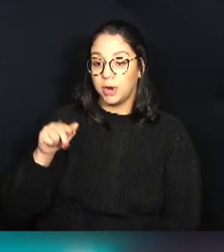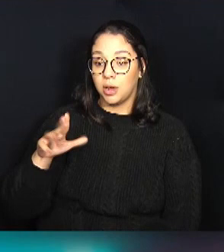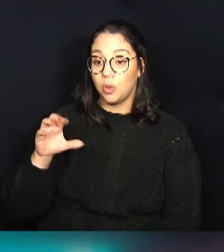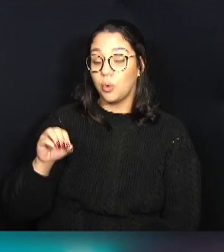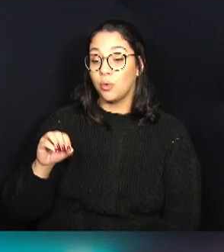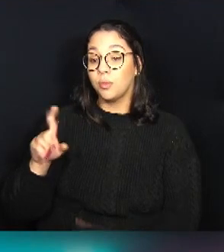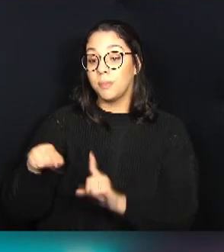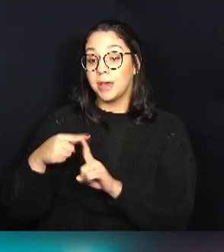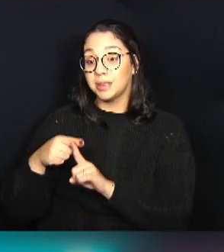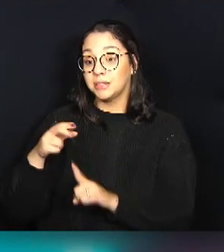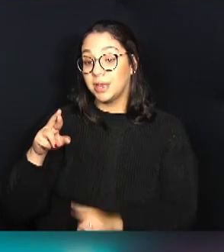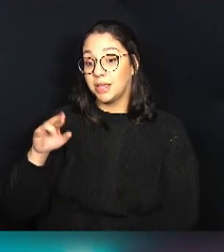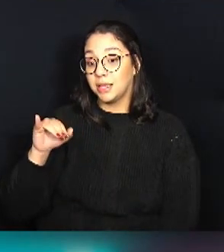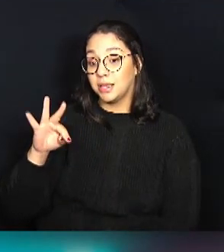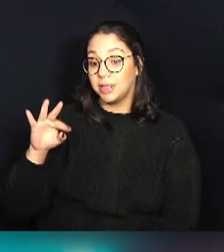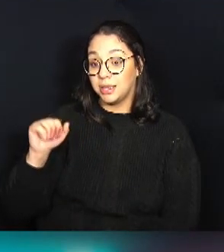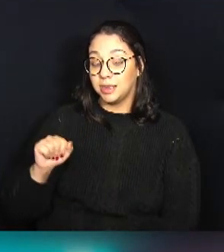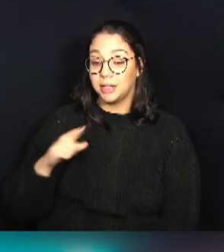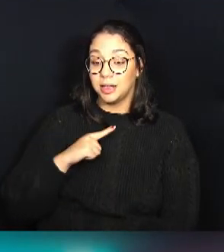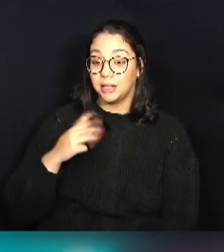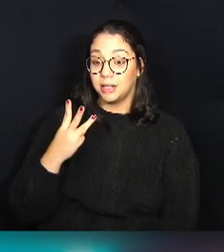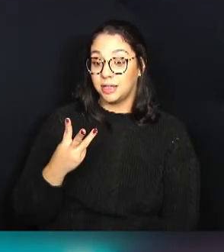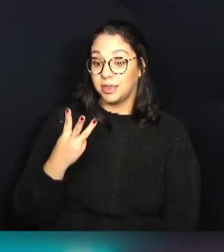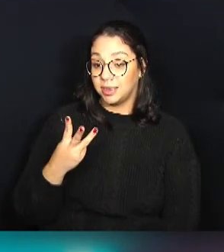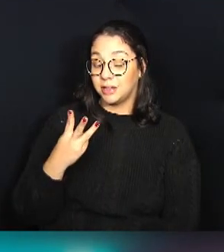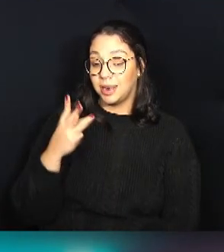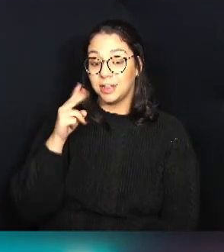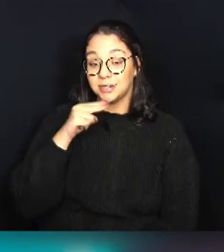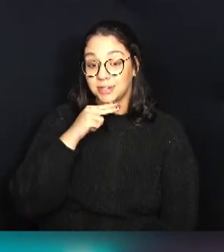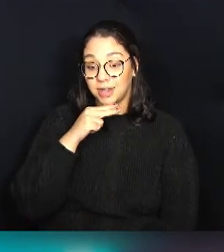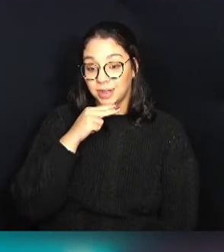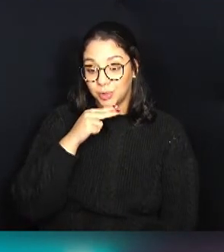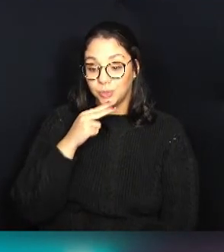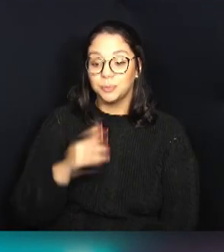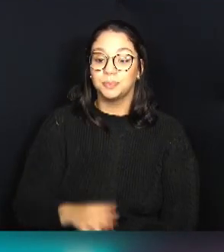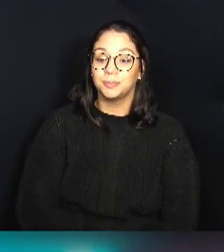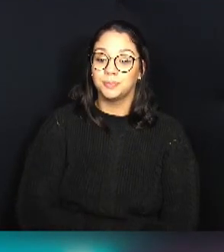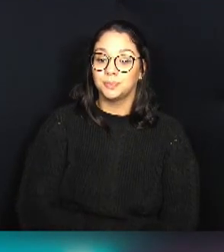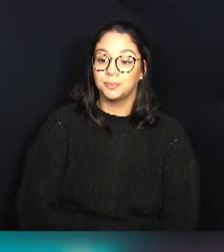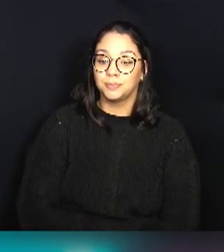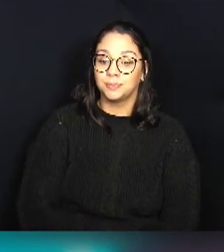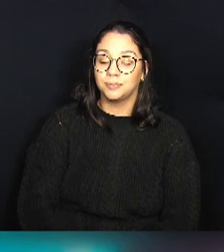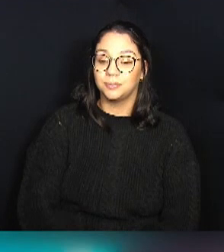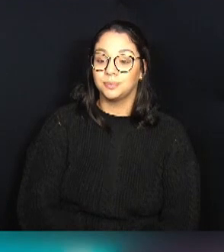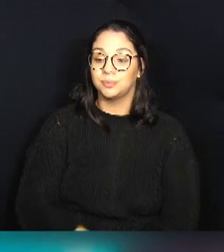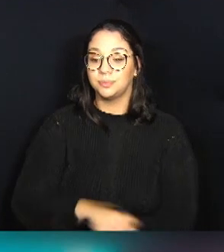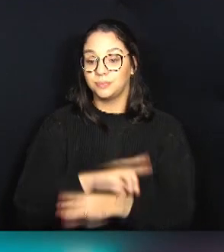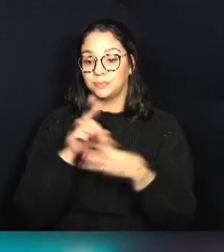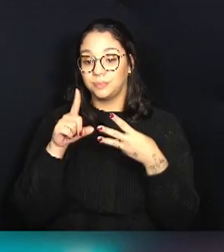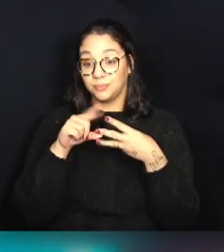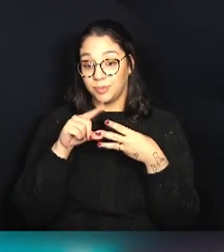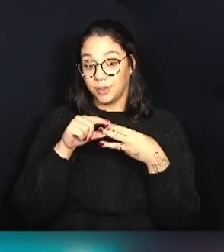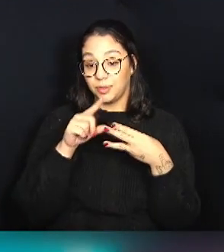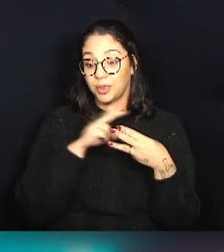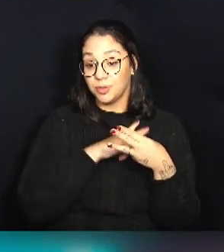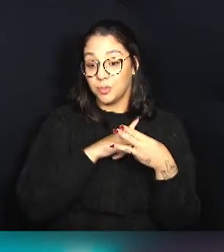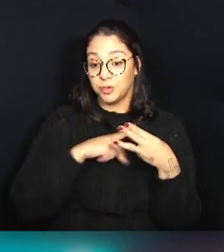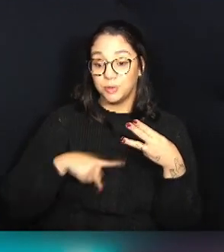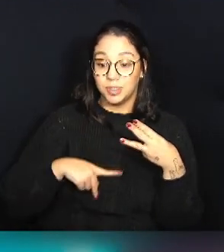netos, o Theo, o Henry e o Vinícius. 2 pontepretanos e um bugrino. Depois eu revelo quem são.